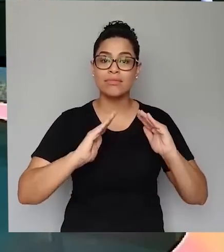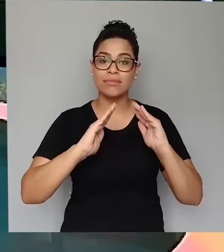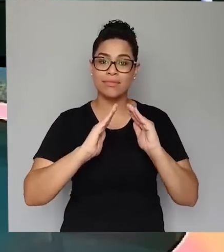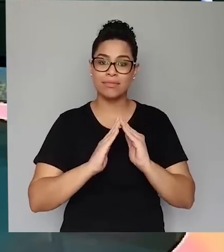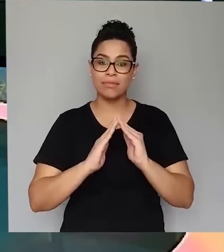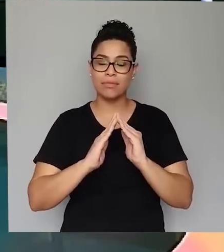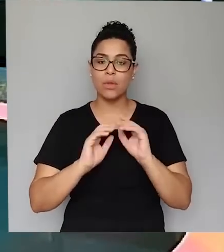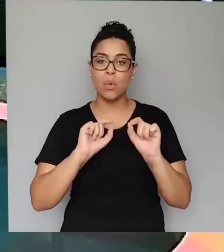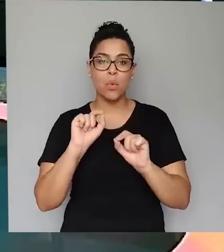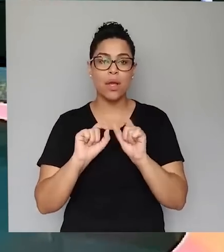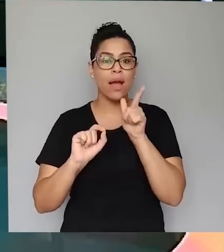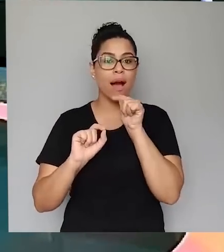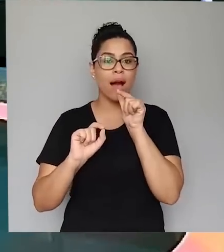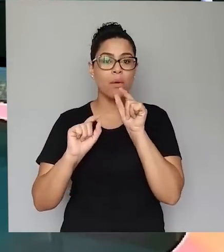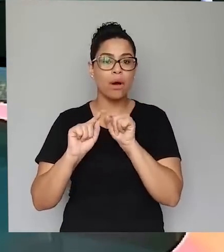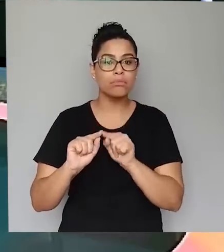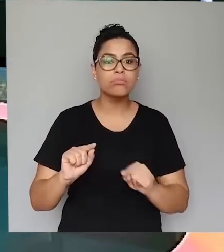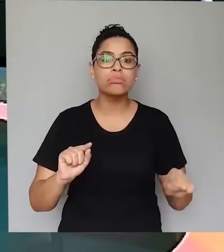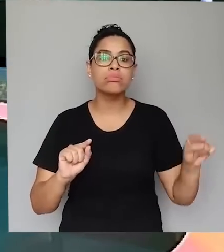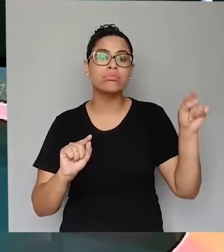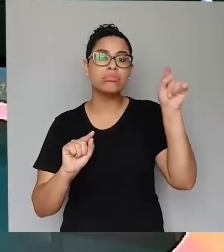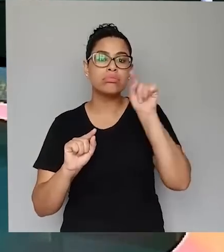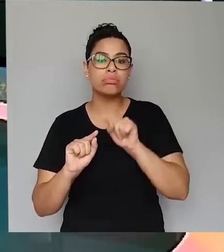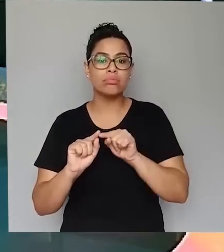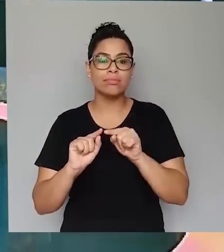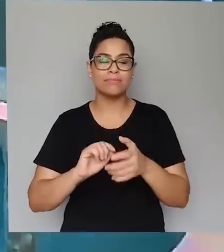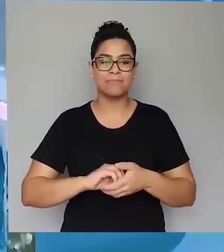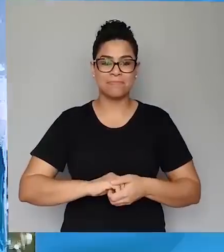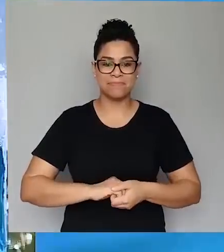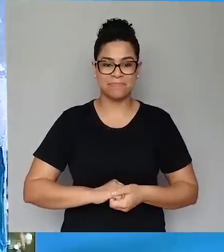o ciclo da água. Let's see.